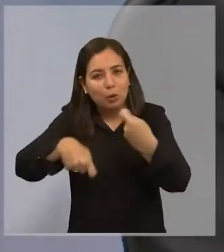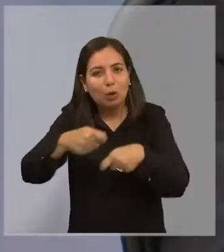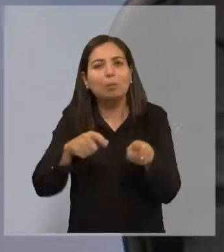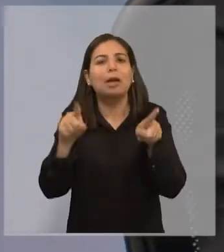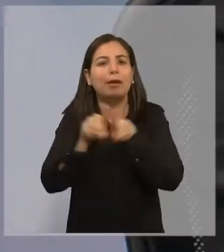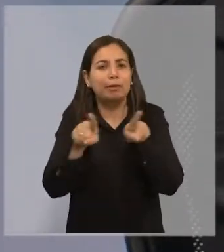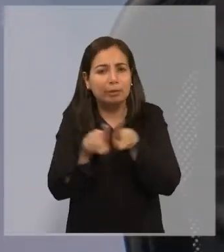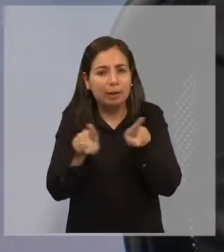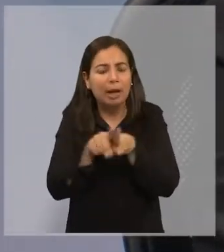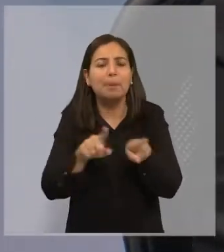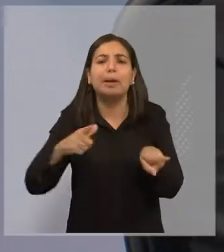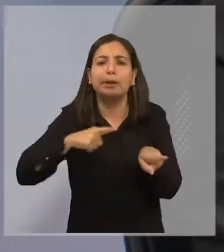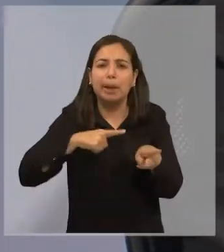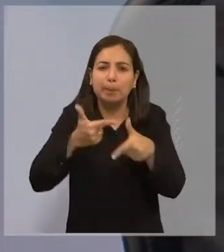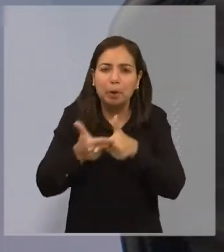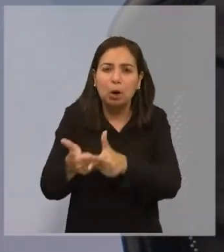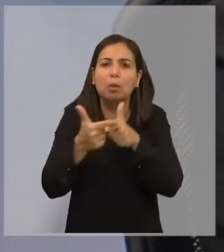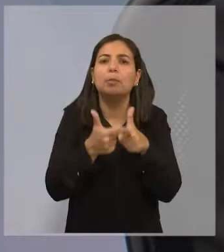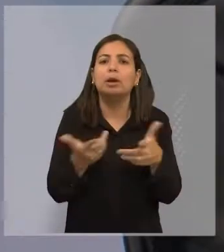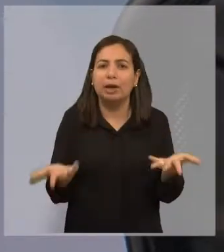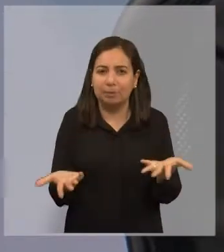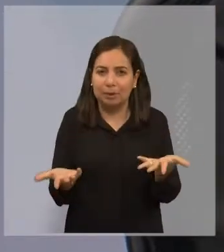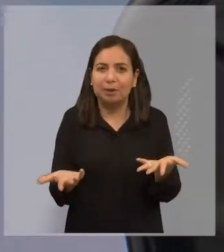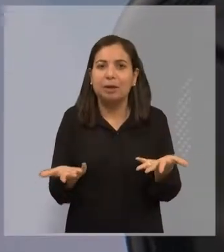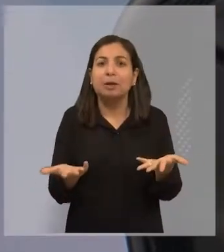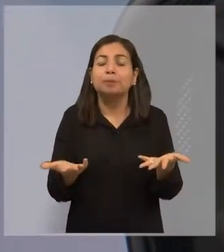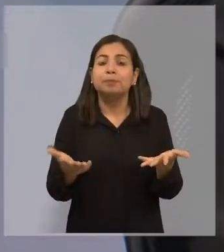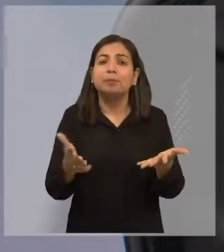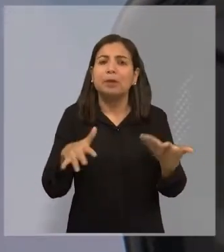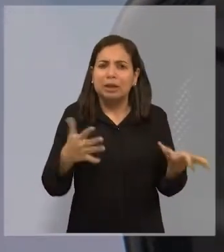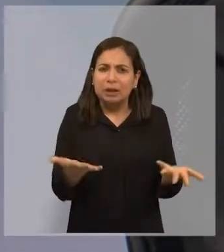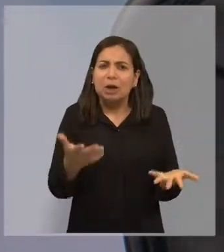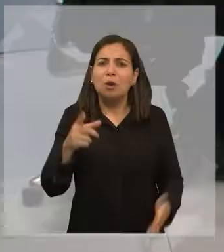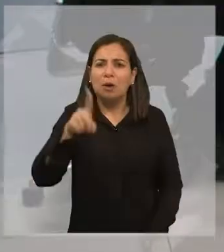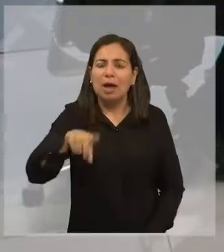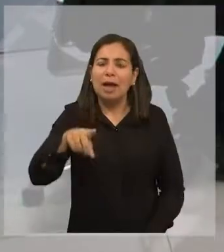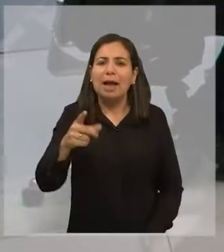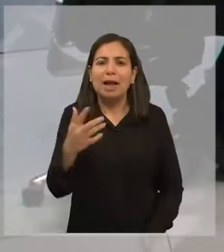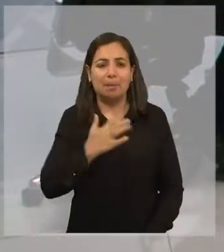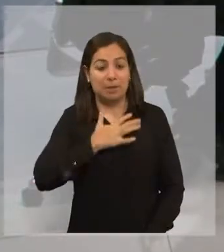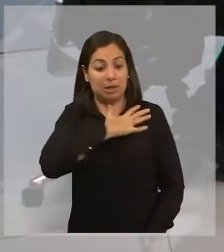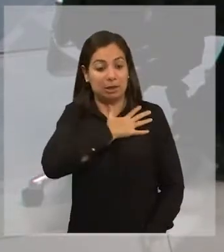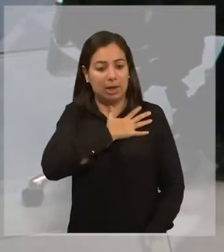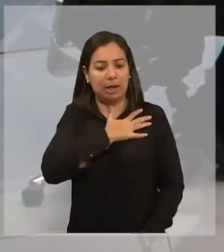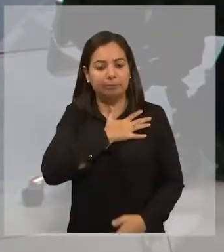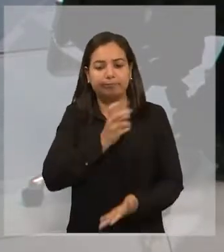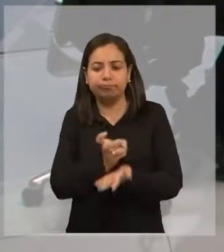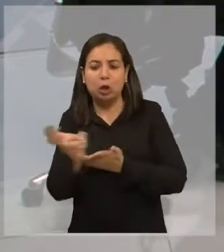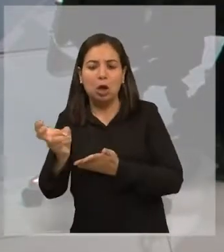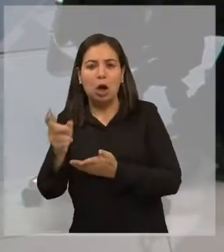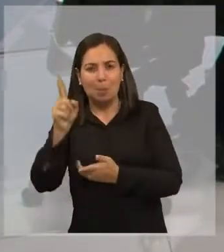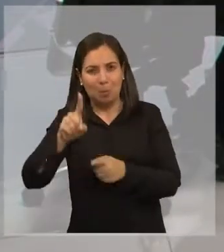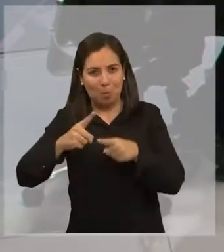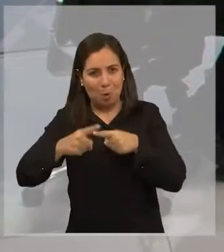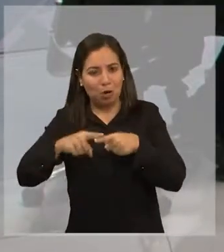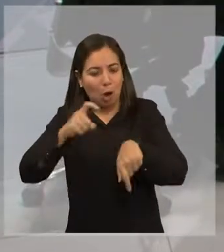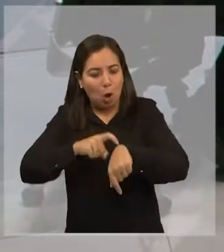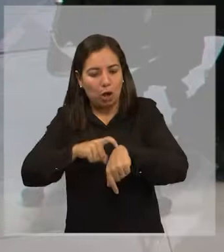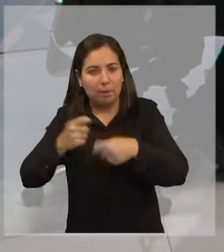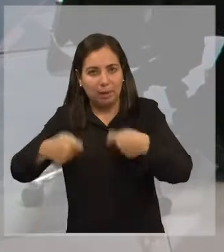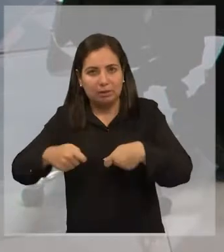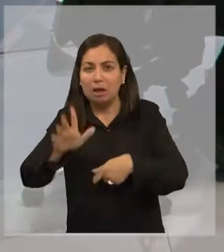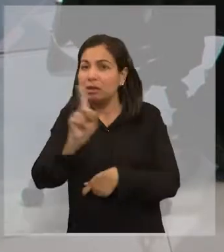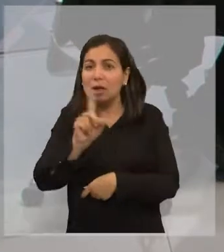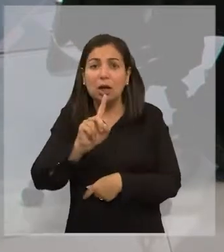também deficitária. Aí os militares saíram, não foi porque chegou o momento de sair, não. Saíram porque também quebraram o